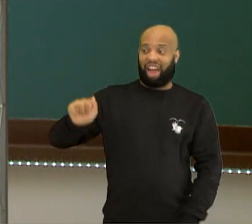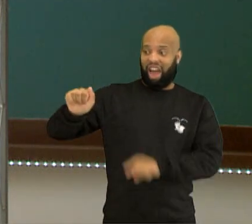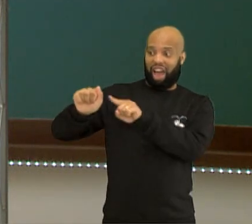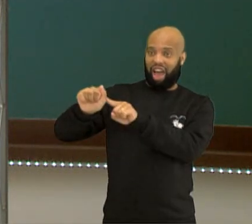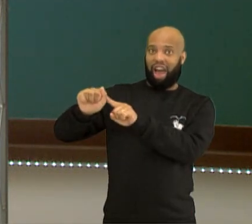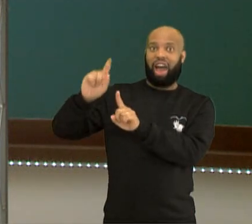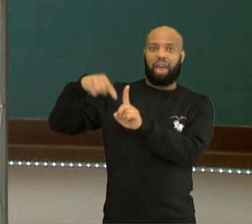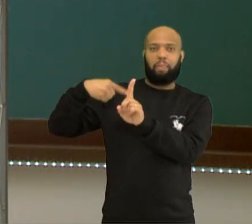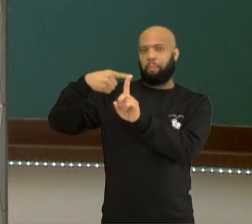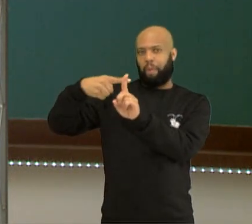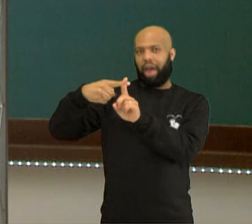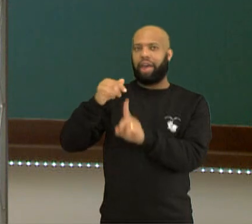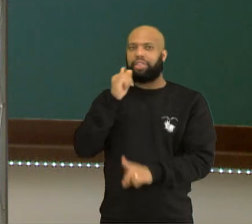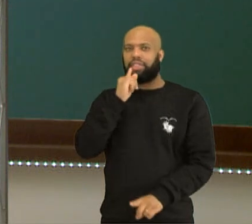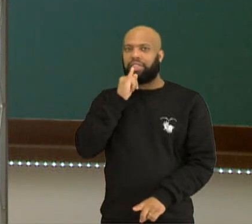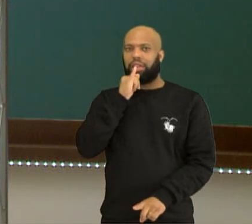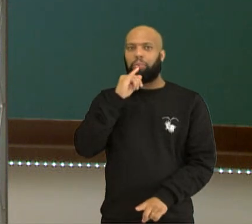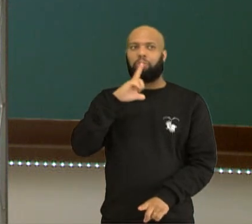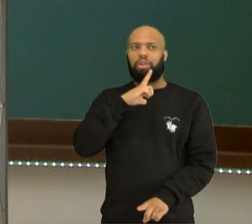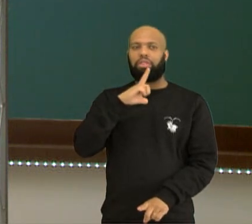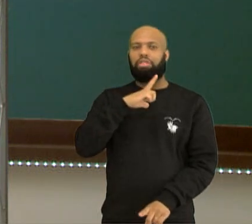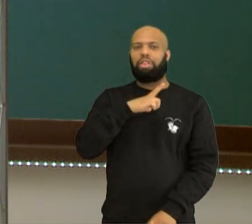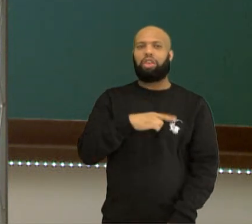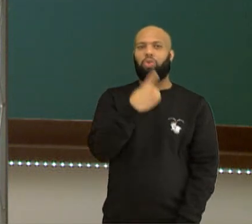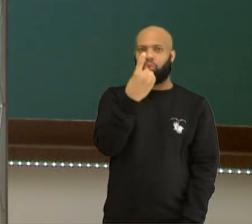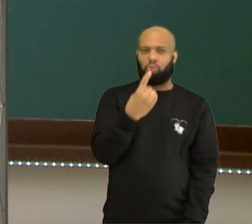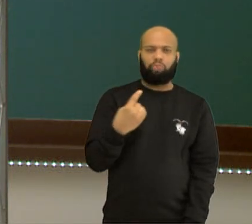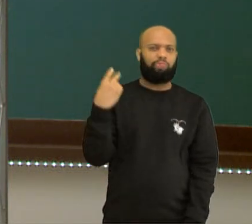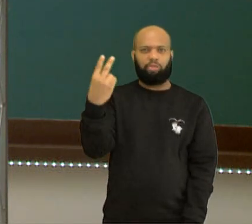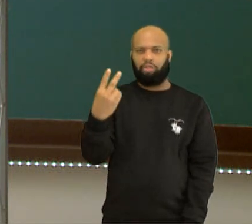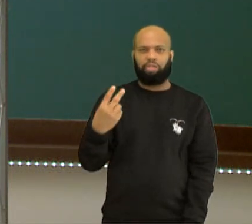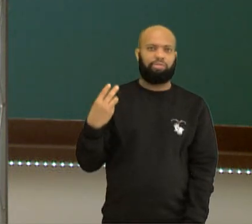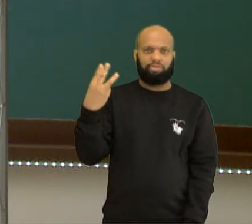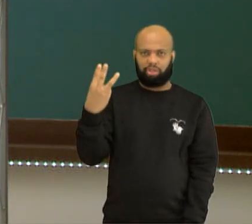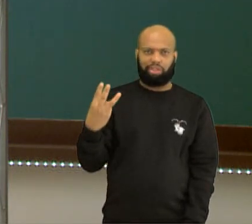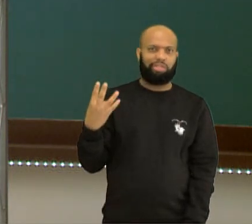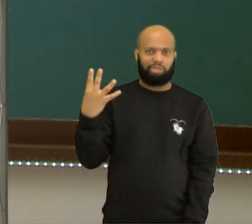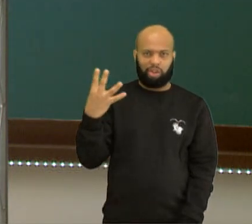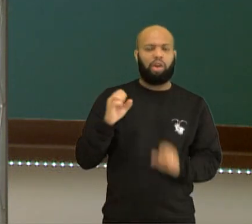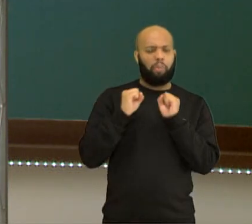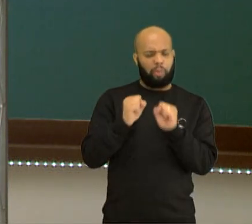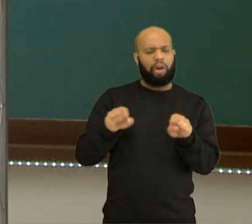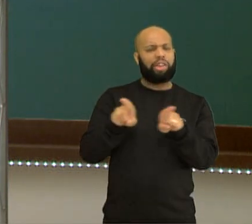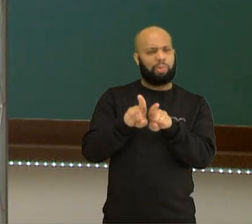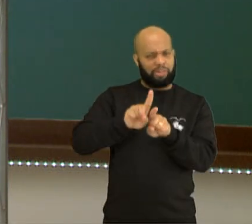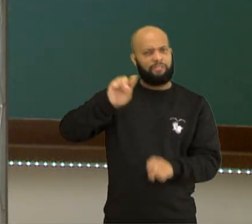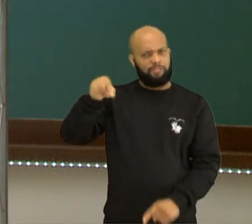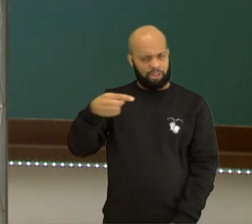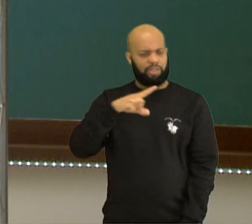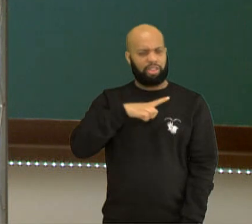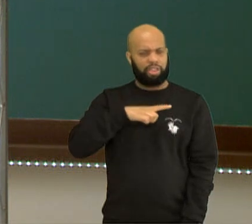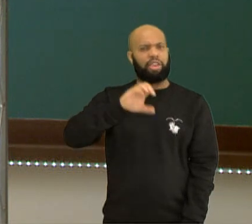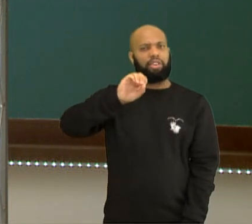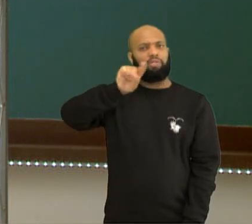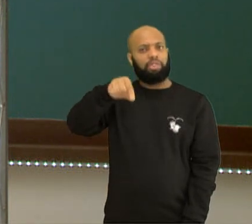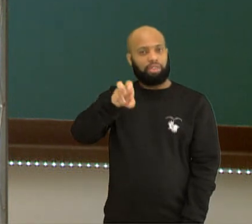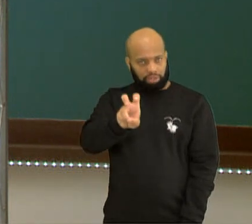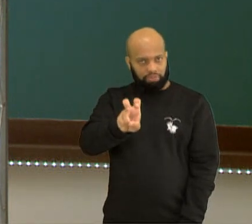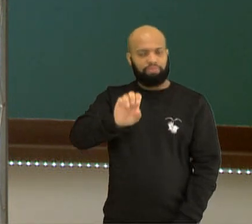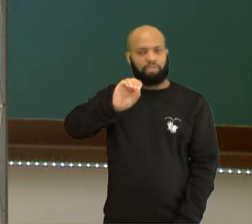lá, 1, 2, 3, 4, pode ser decimal também, 0,5, 0,3, tá